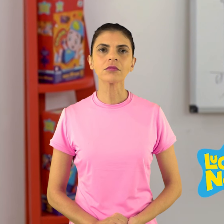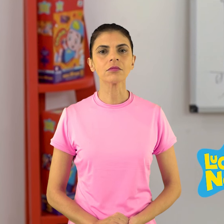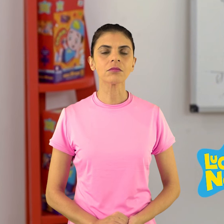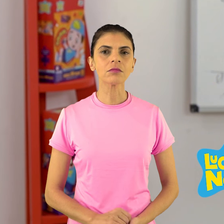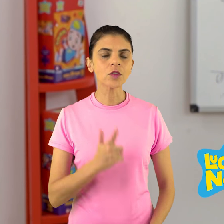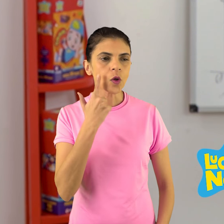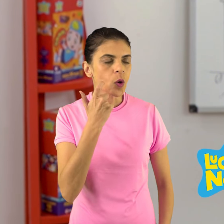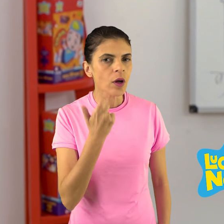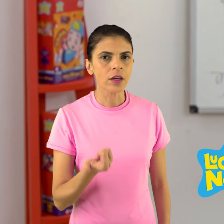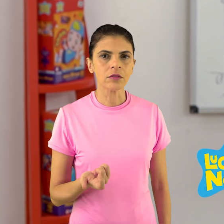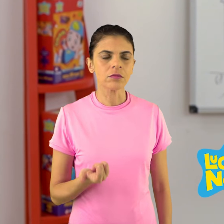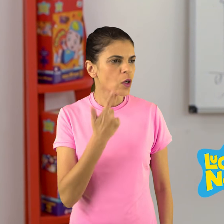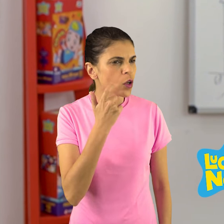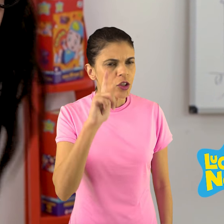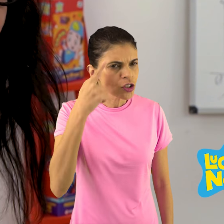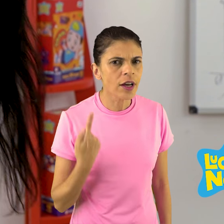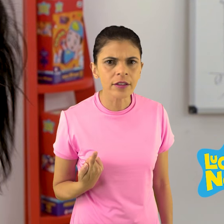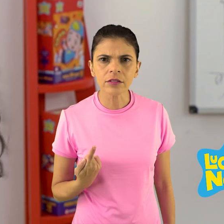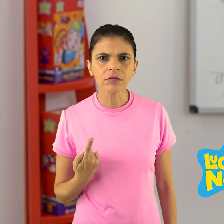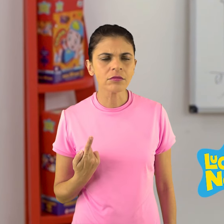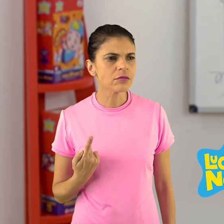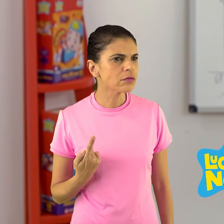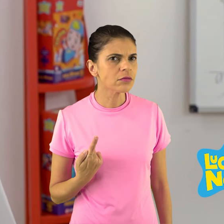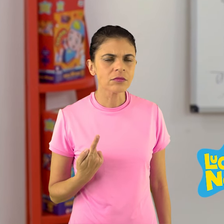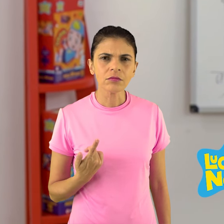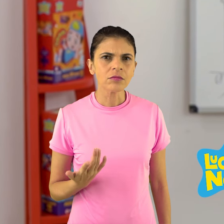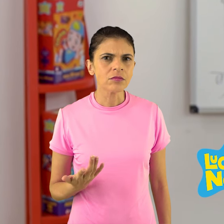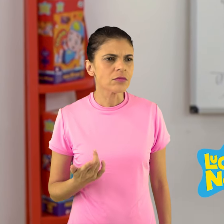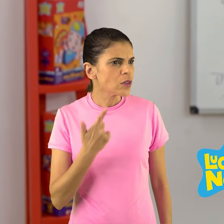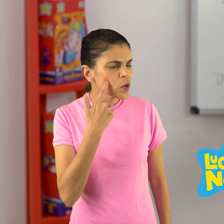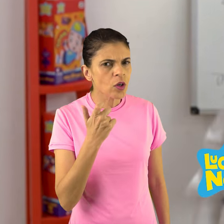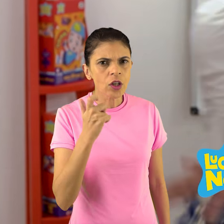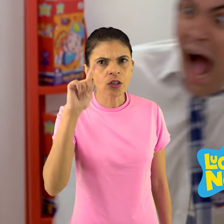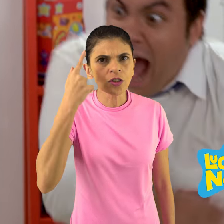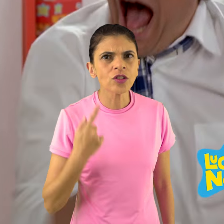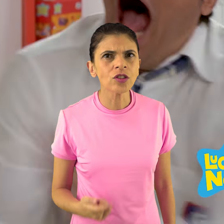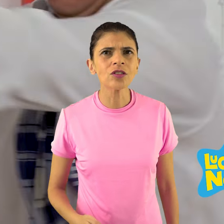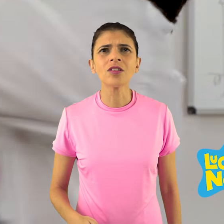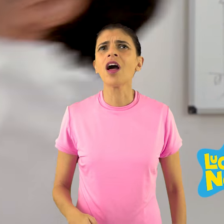Lucas! Gi! Lucas! Gi!